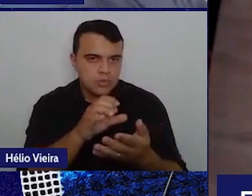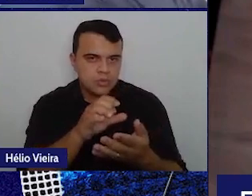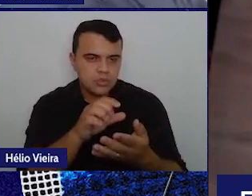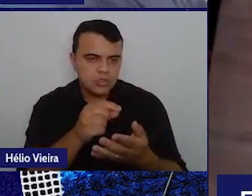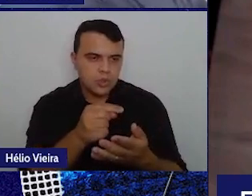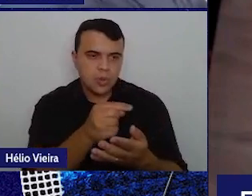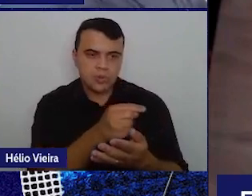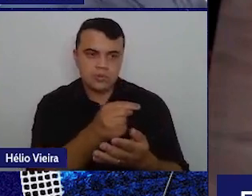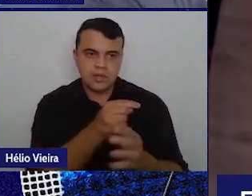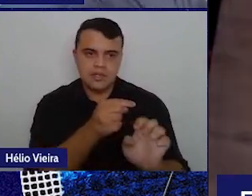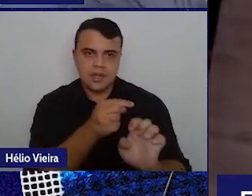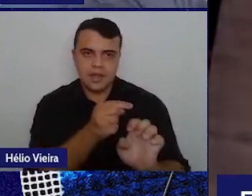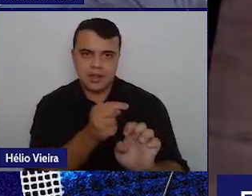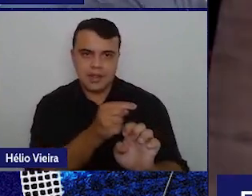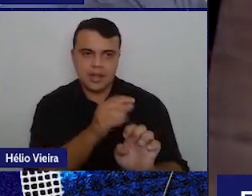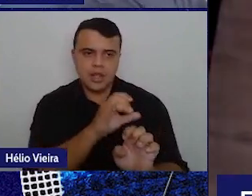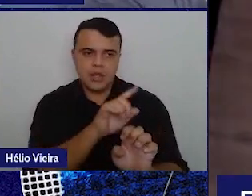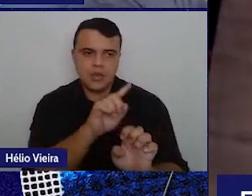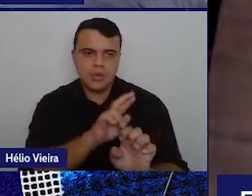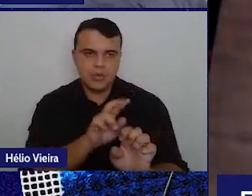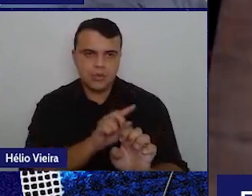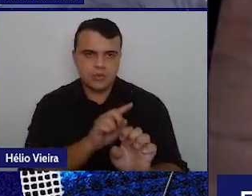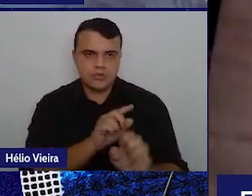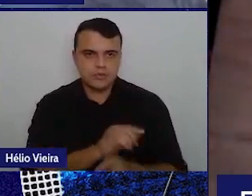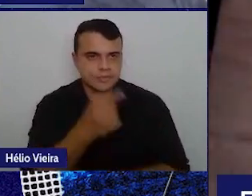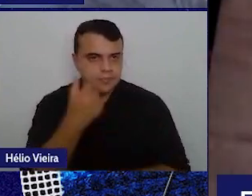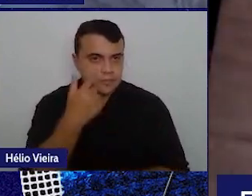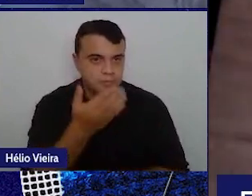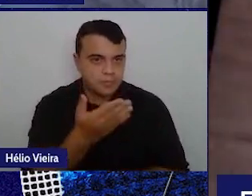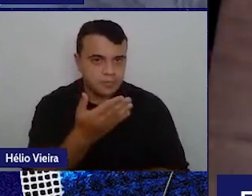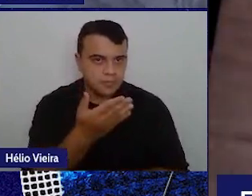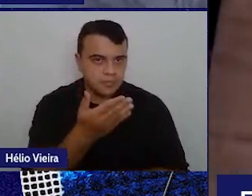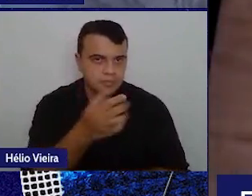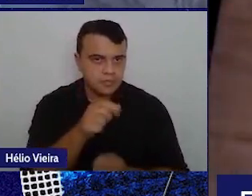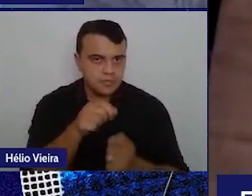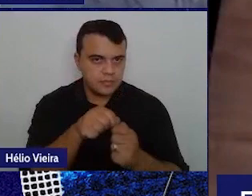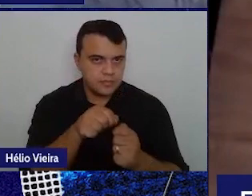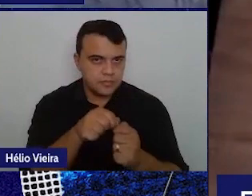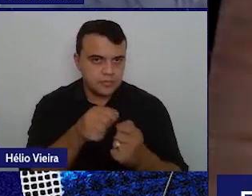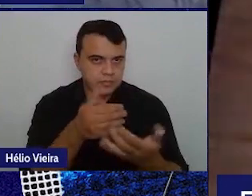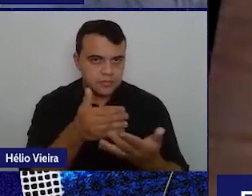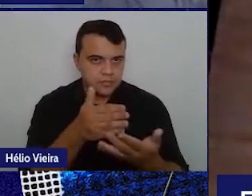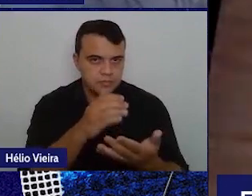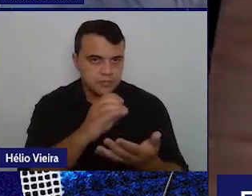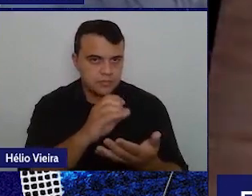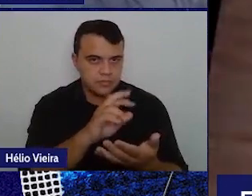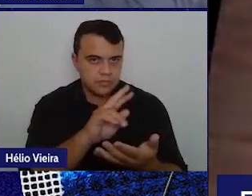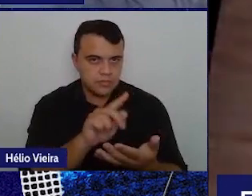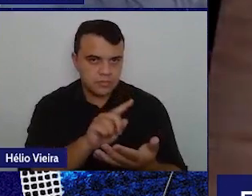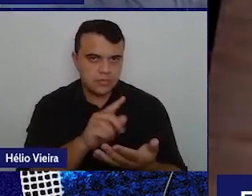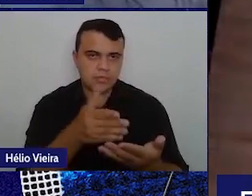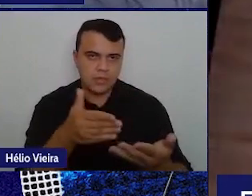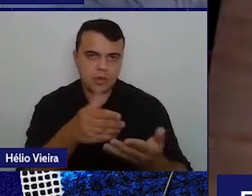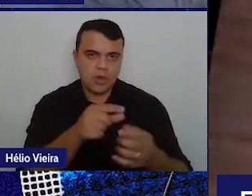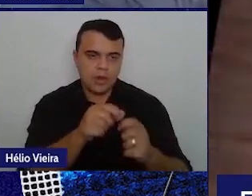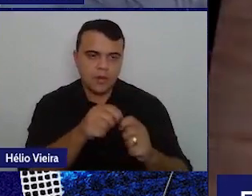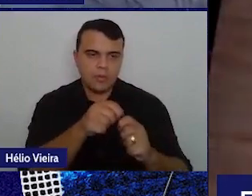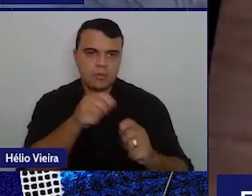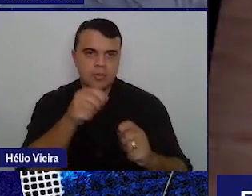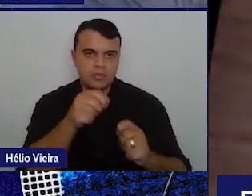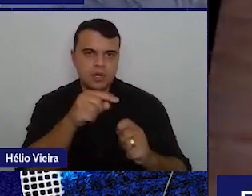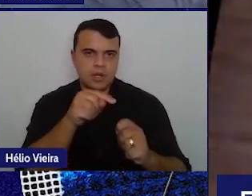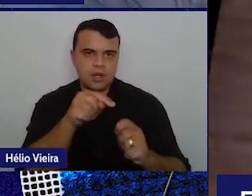a esquerda. Ó, fiz o ponto de cruz e agora eu vou puxar o